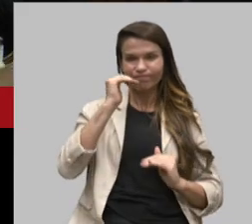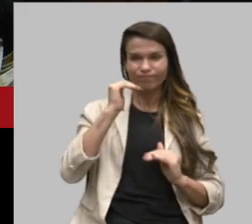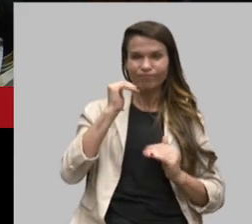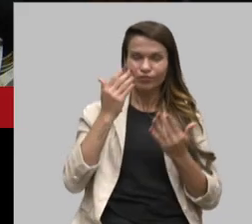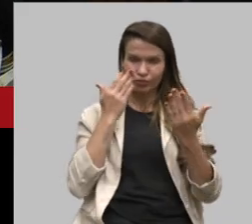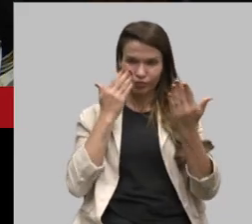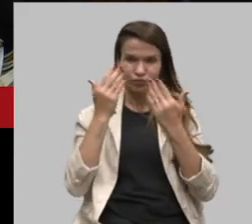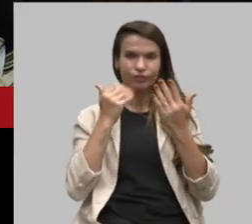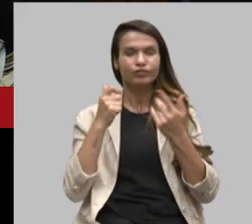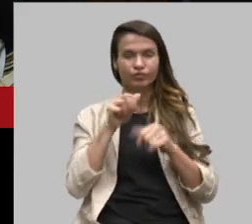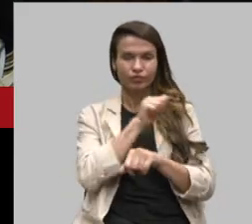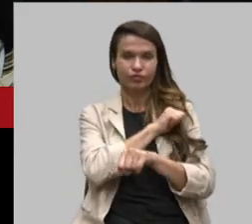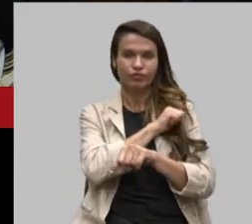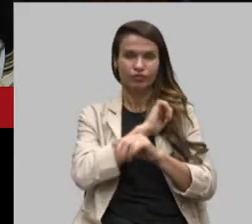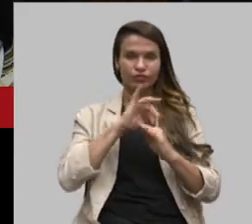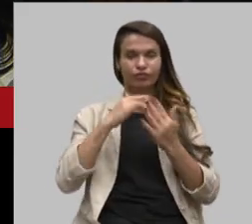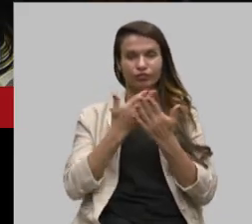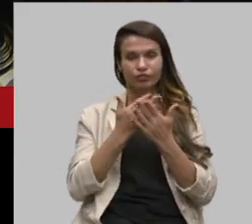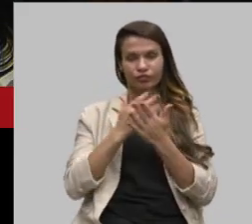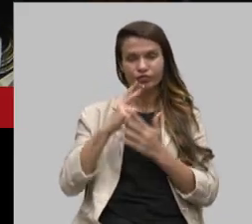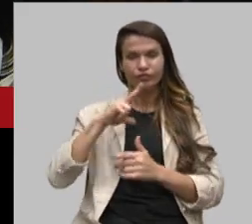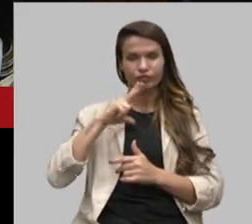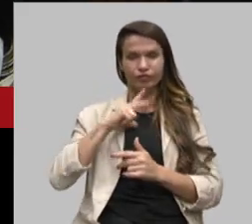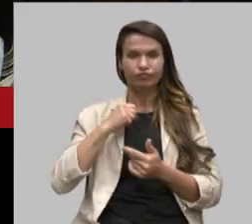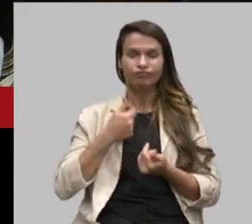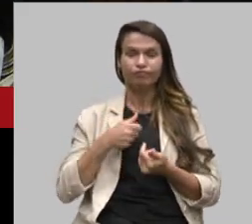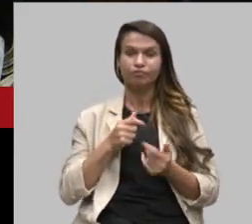proposta que Visa diminuir a desigualdade